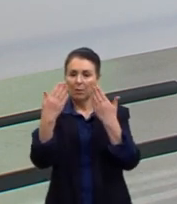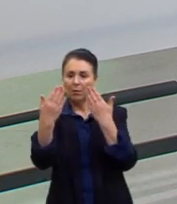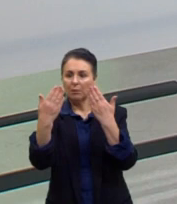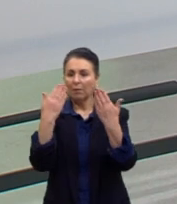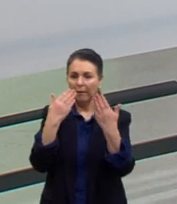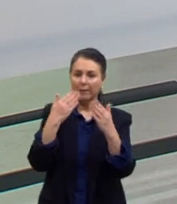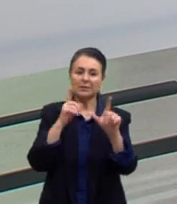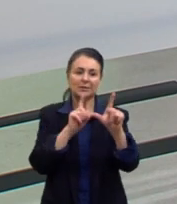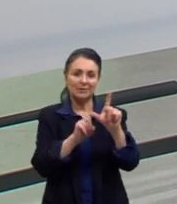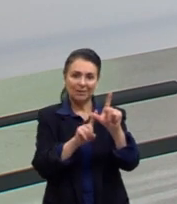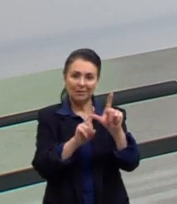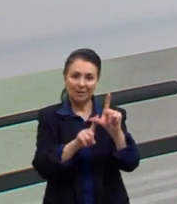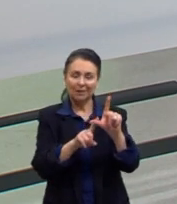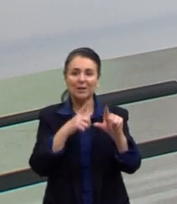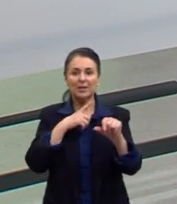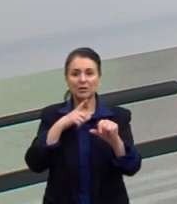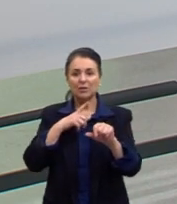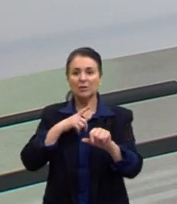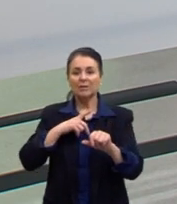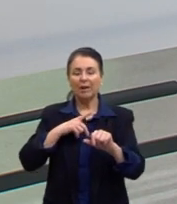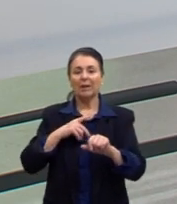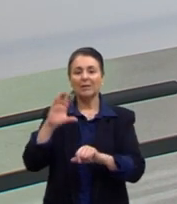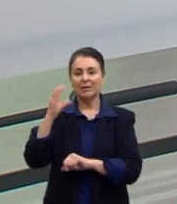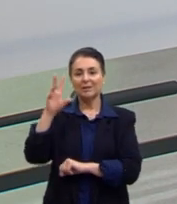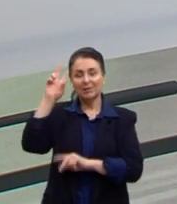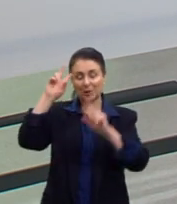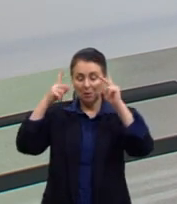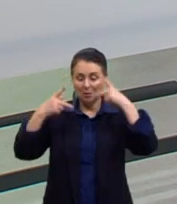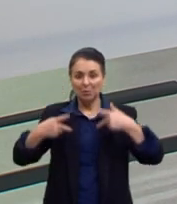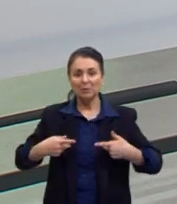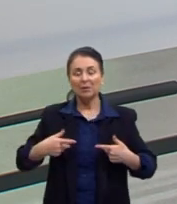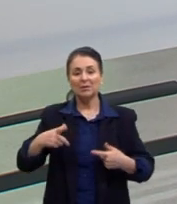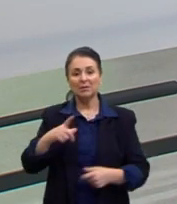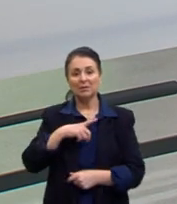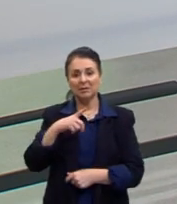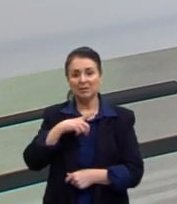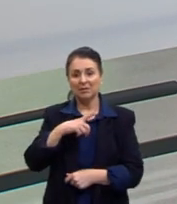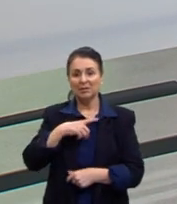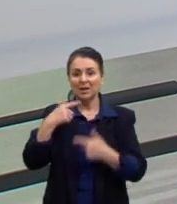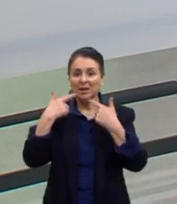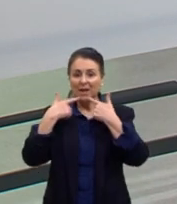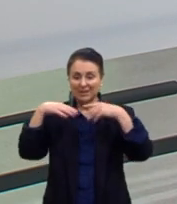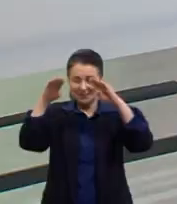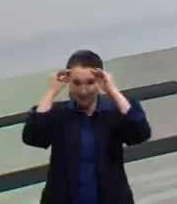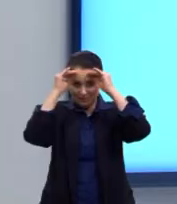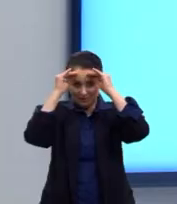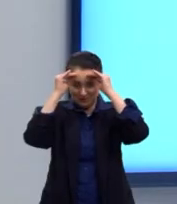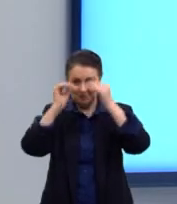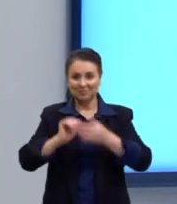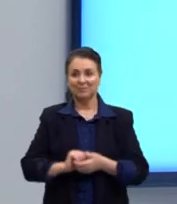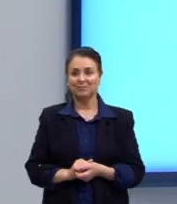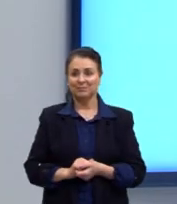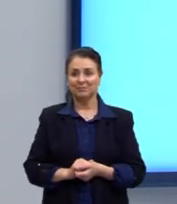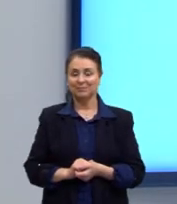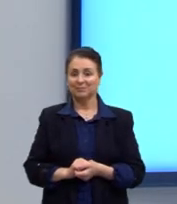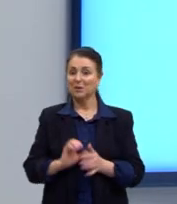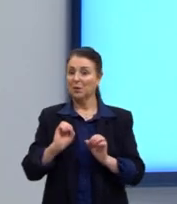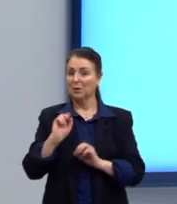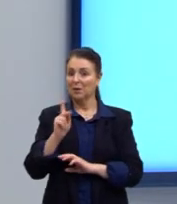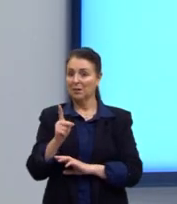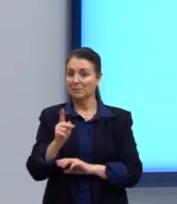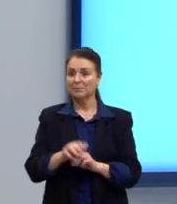de letra como a gente teve nas humanas e como a gente tem nas linguagens beleza